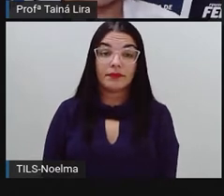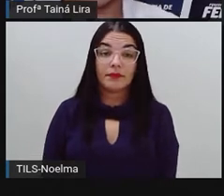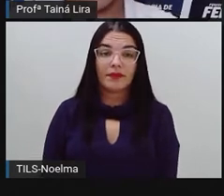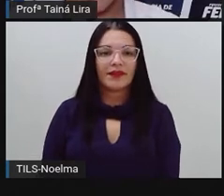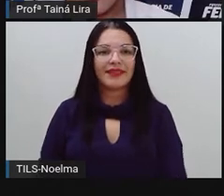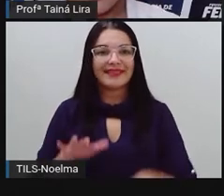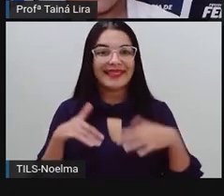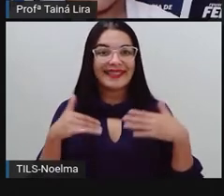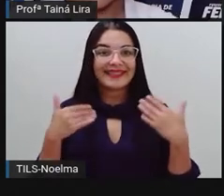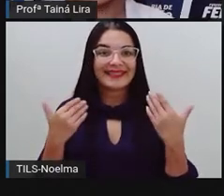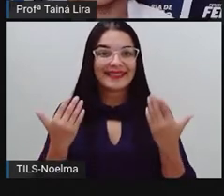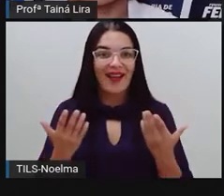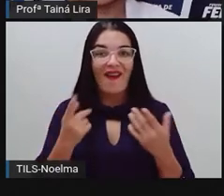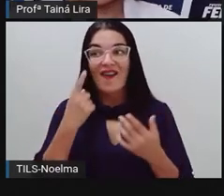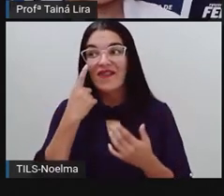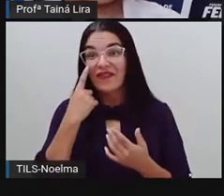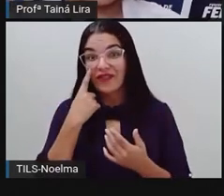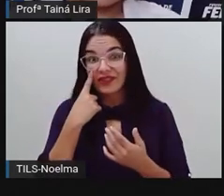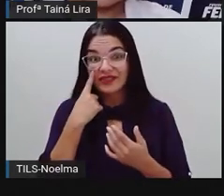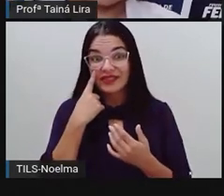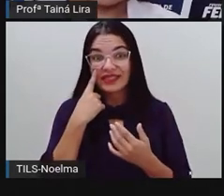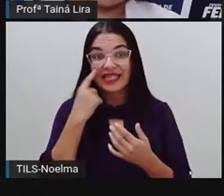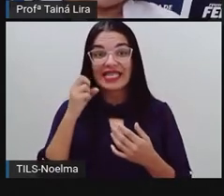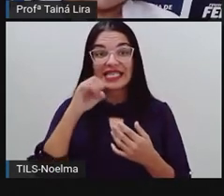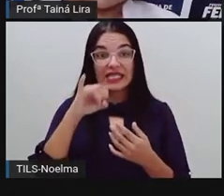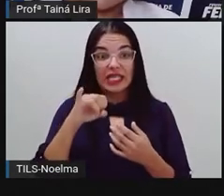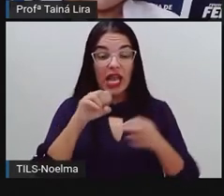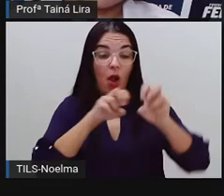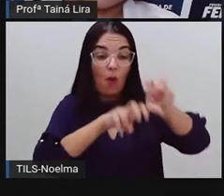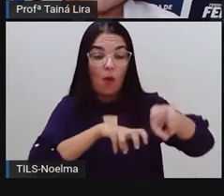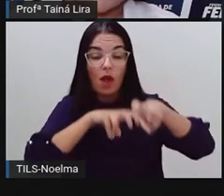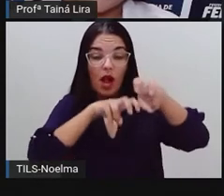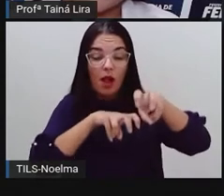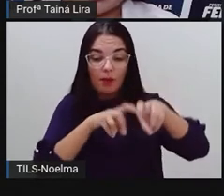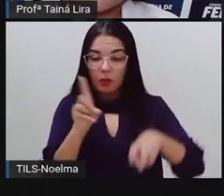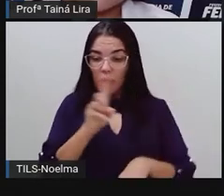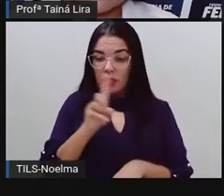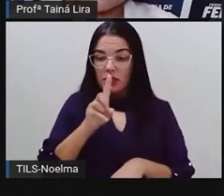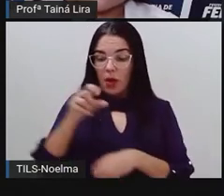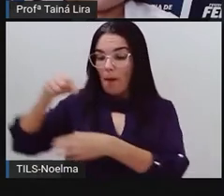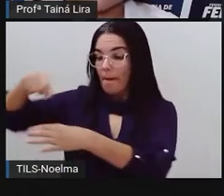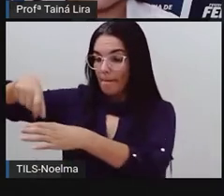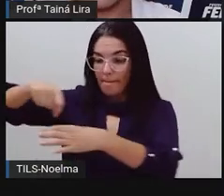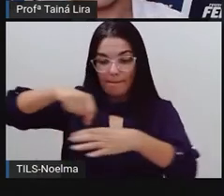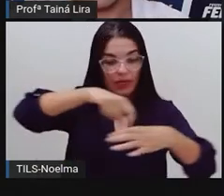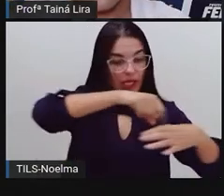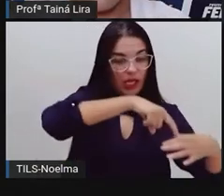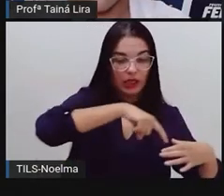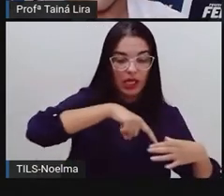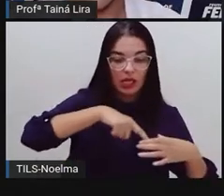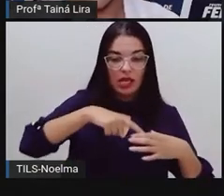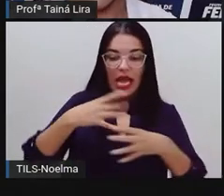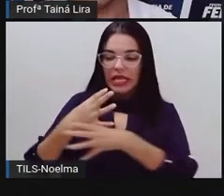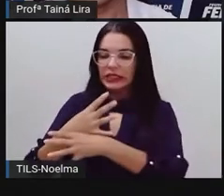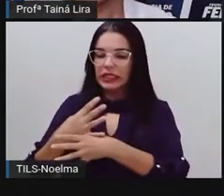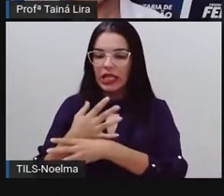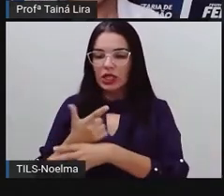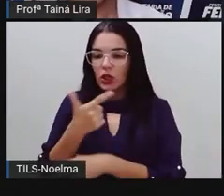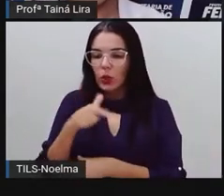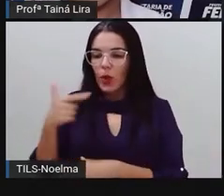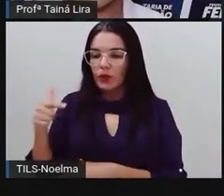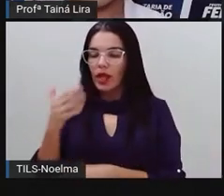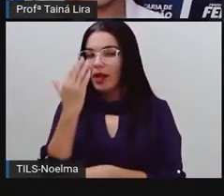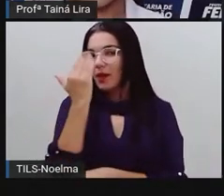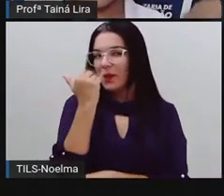bom então vamos lá olha só se o campo não planta a cidade não janta então não já vimos né